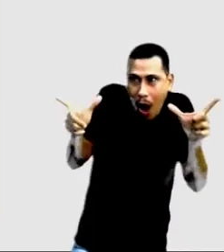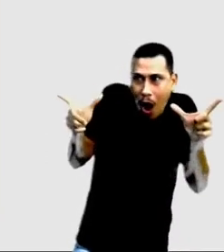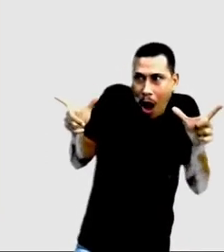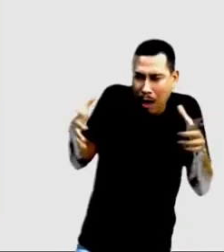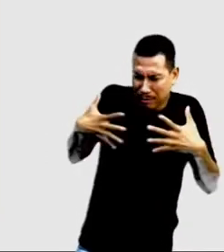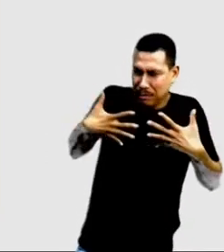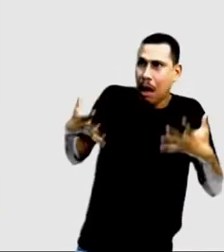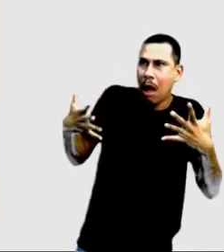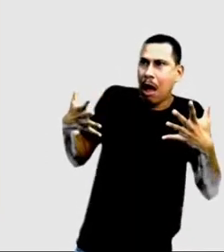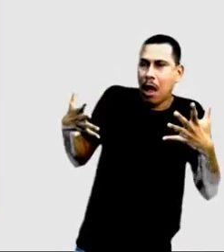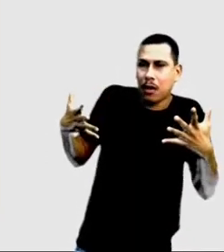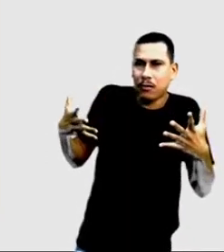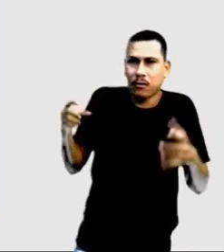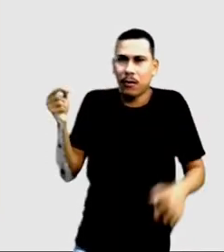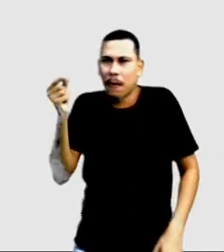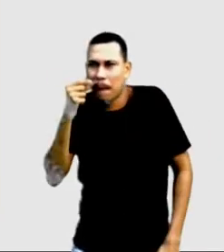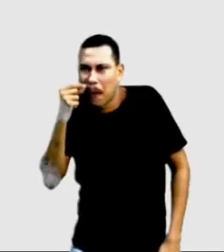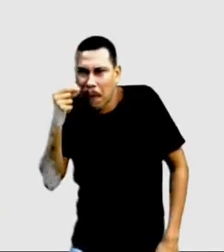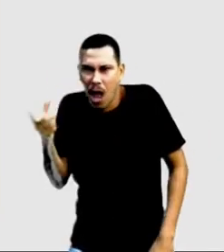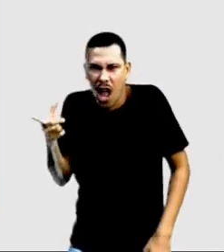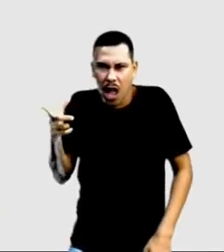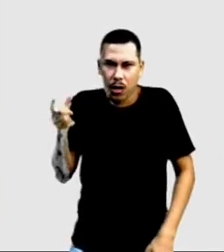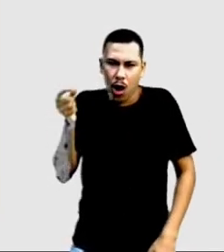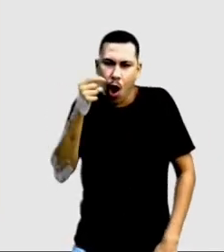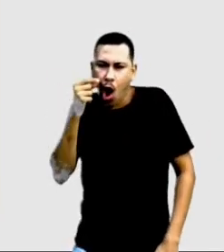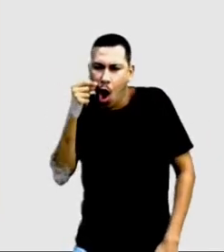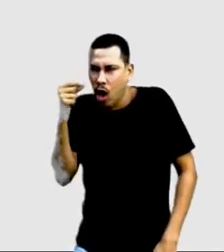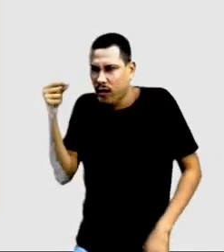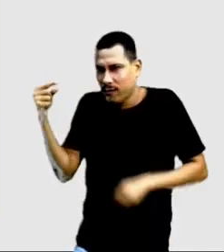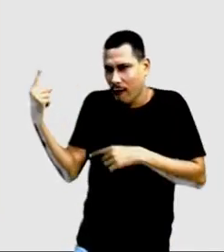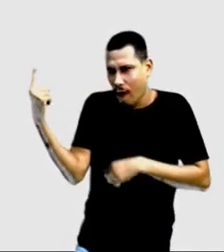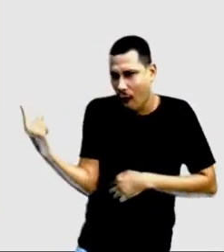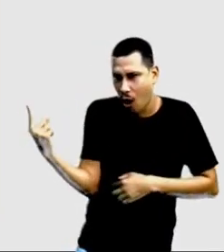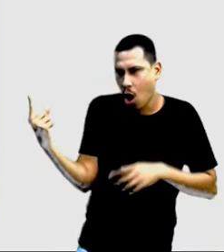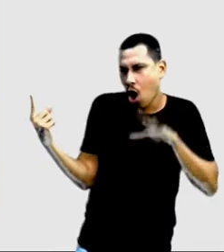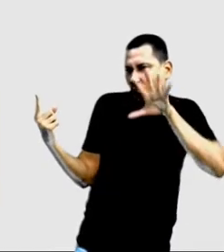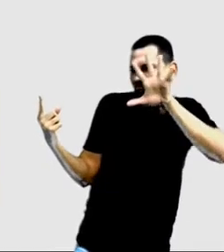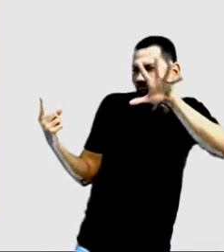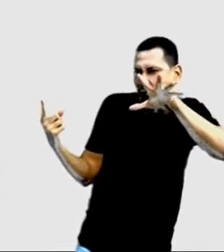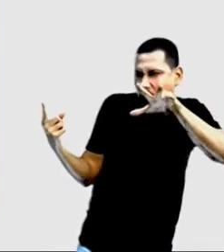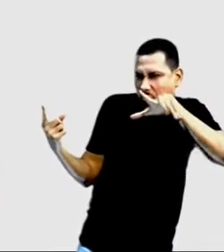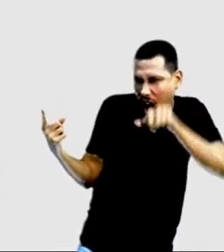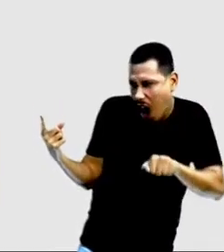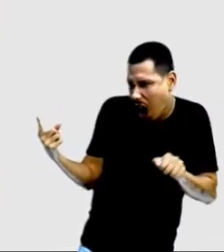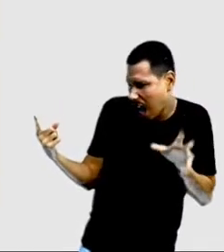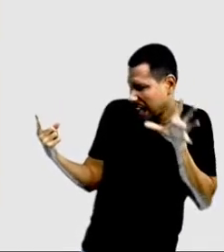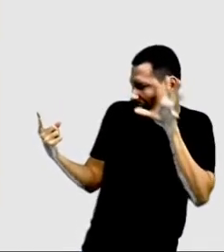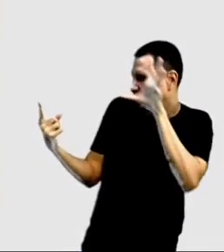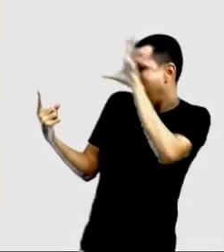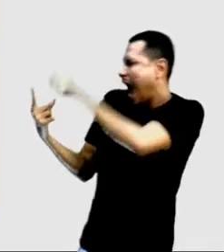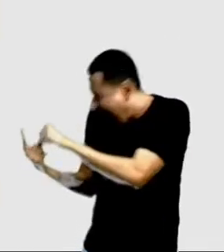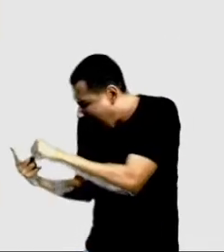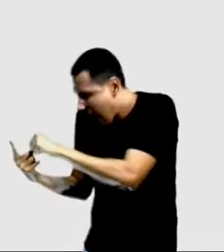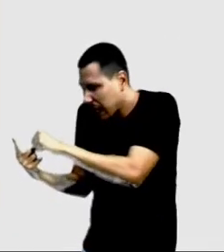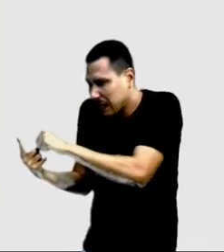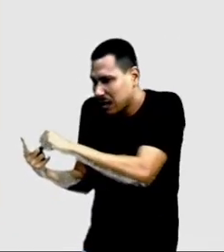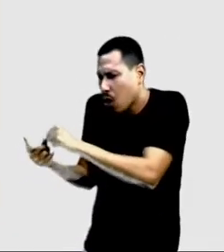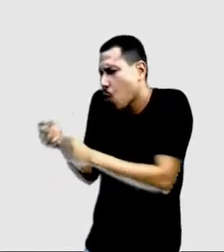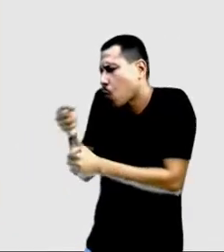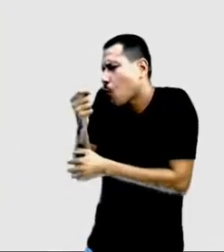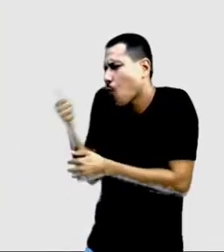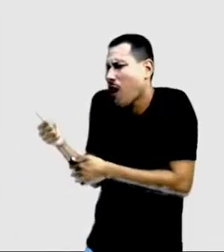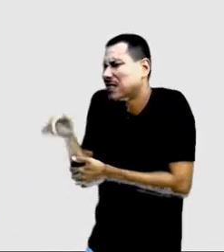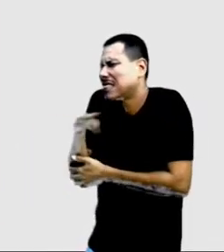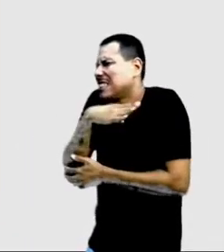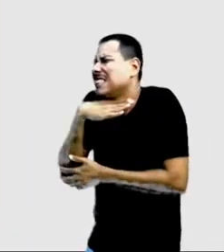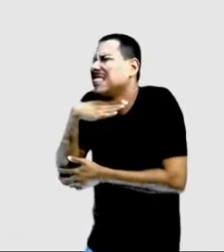Com bote ágil, ele o pegou e estava pronto para matá-lo, ao